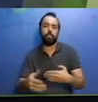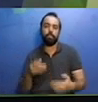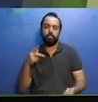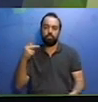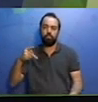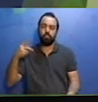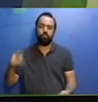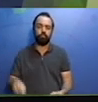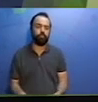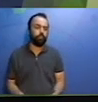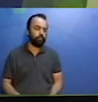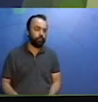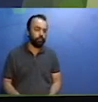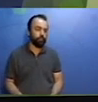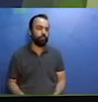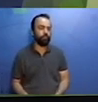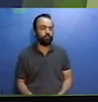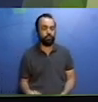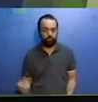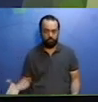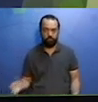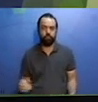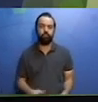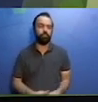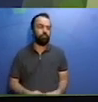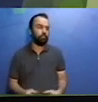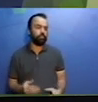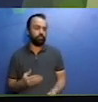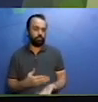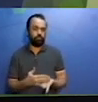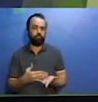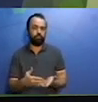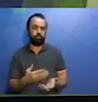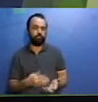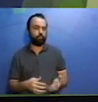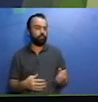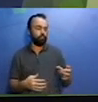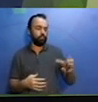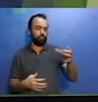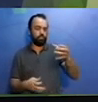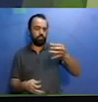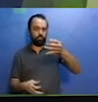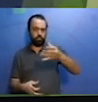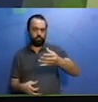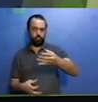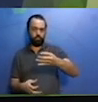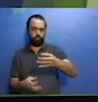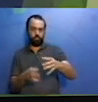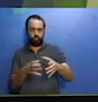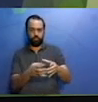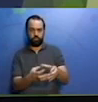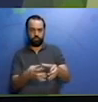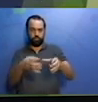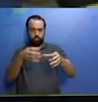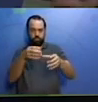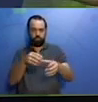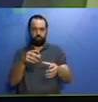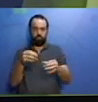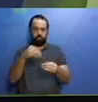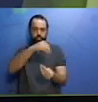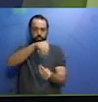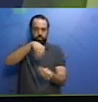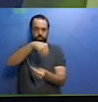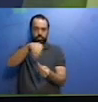utilizados, o que acontece no processo. Então, inicialmente, adiciona-se no balão de destilação a mistura a